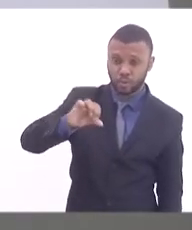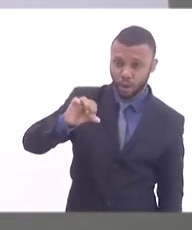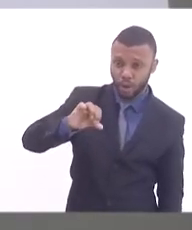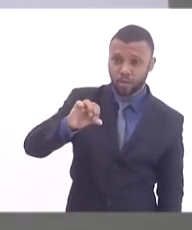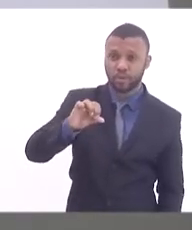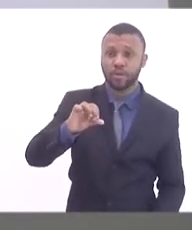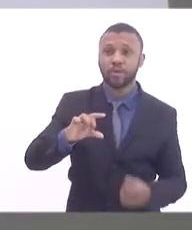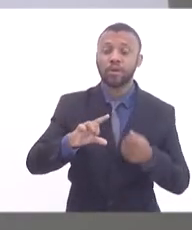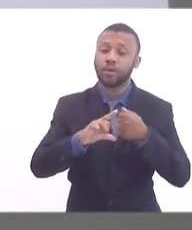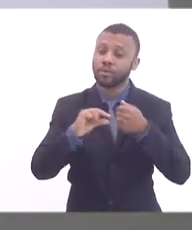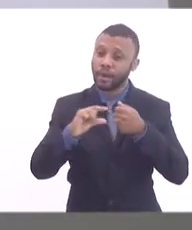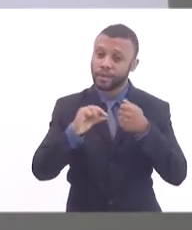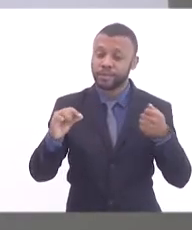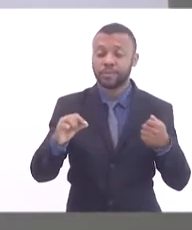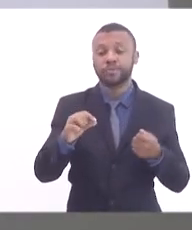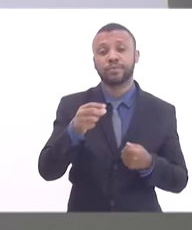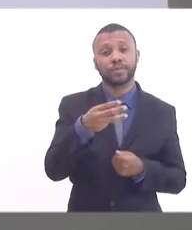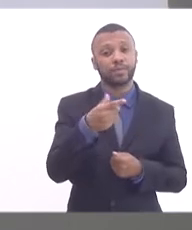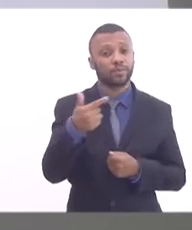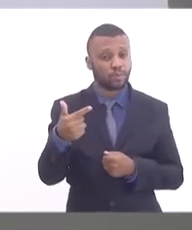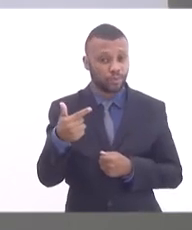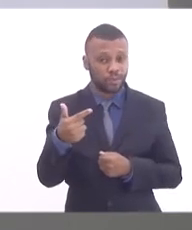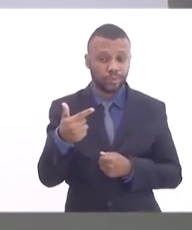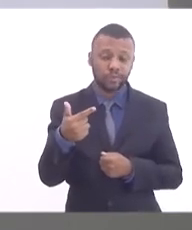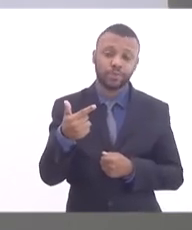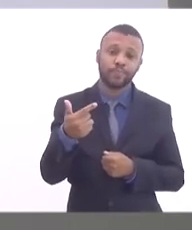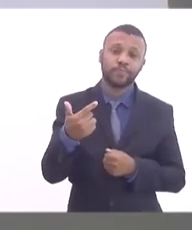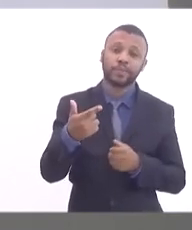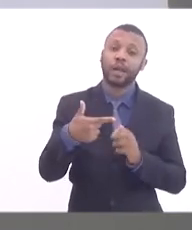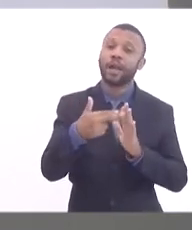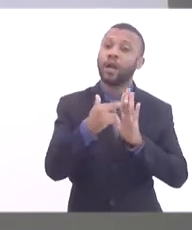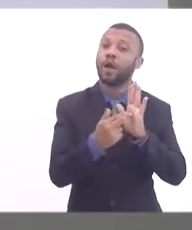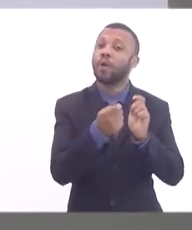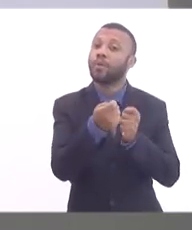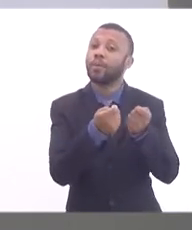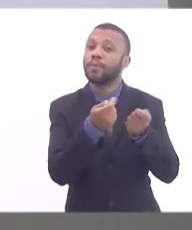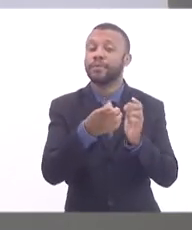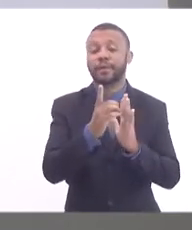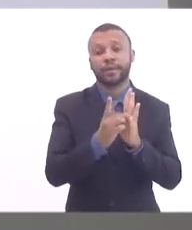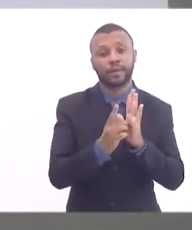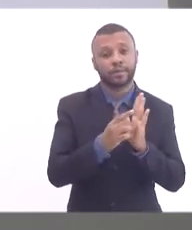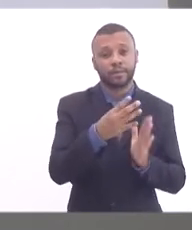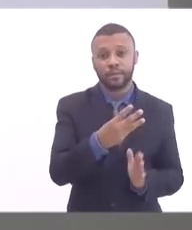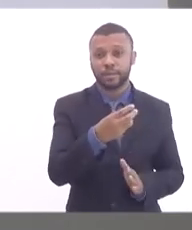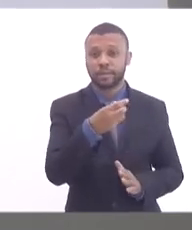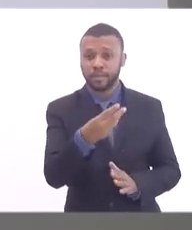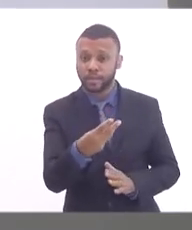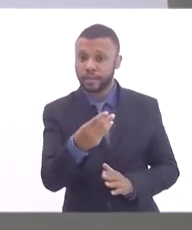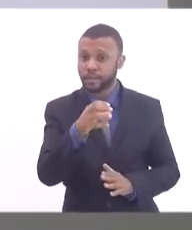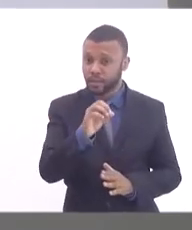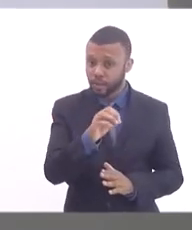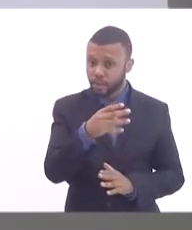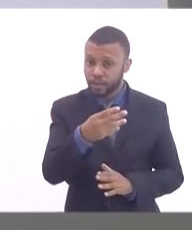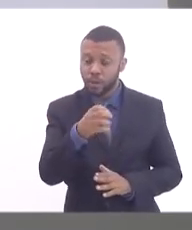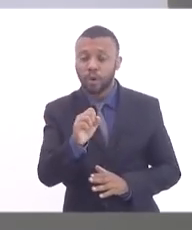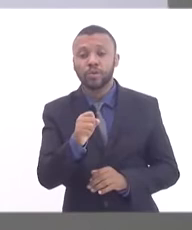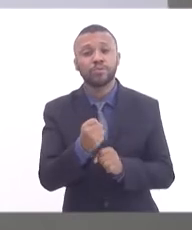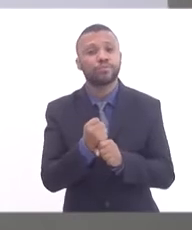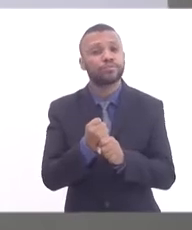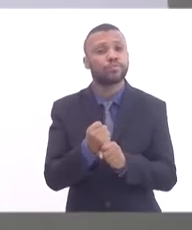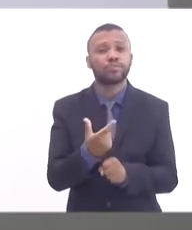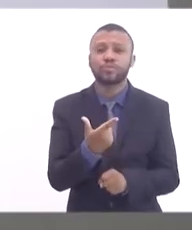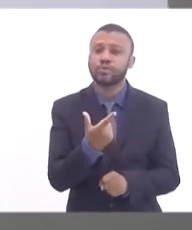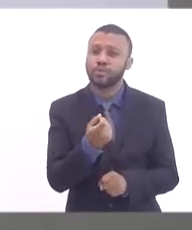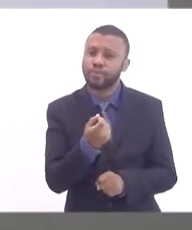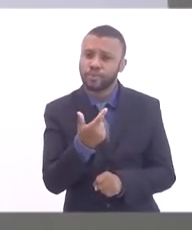32 da Lei 6763 regulamentada pelo decreto 4304 oito de 2012 e isso que a gente pede